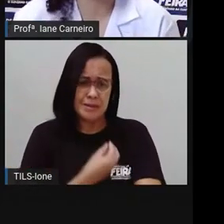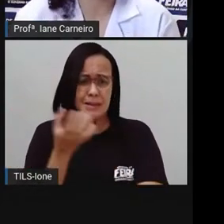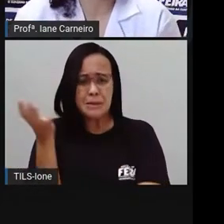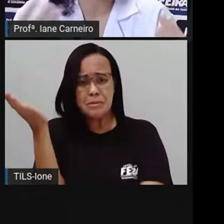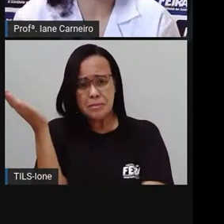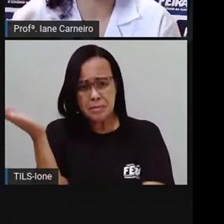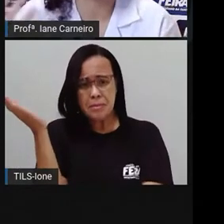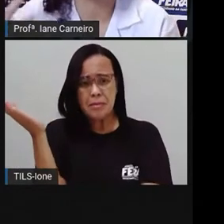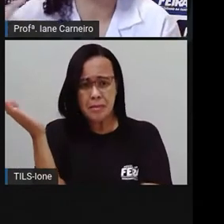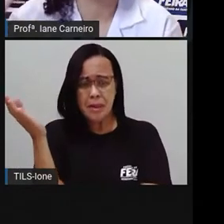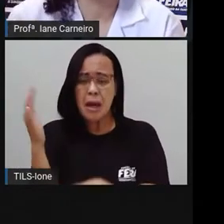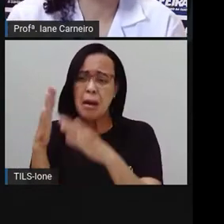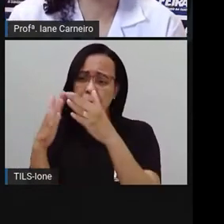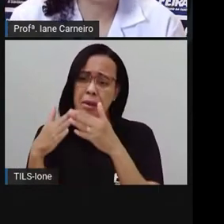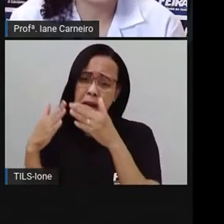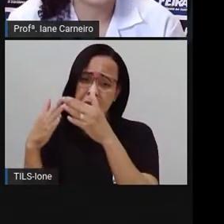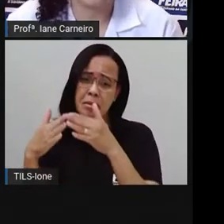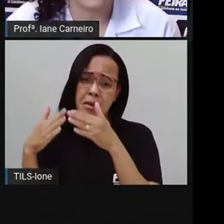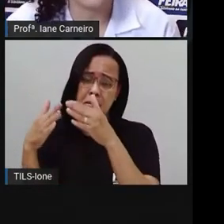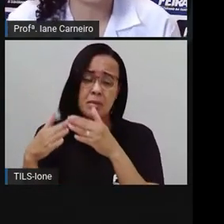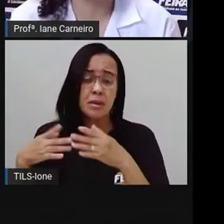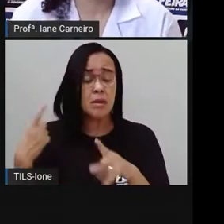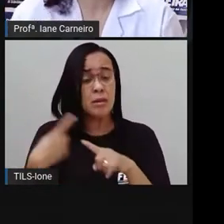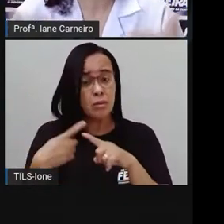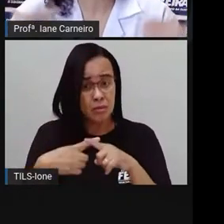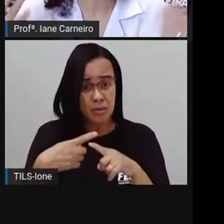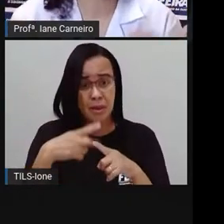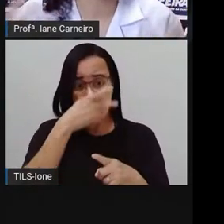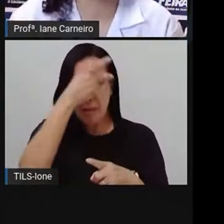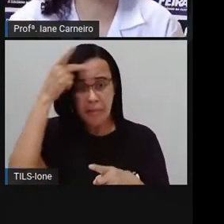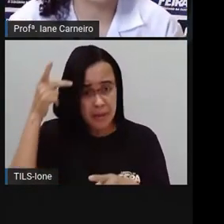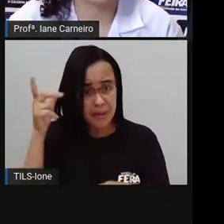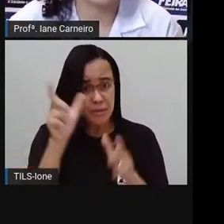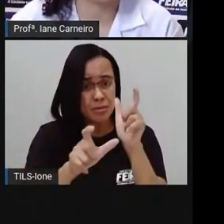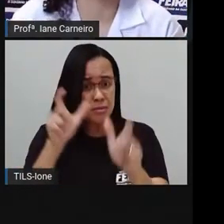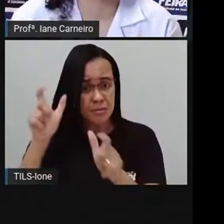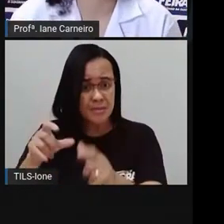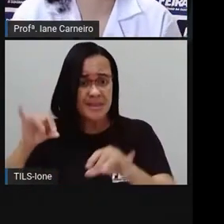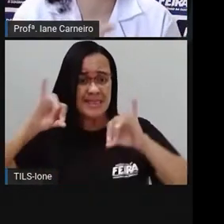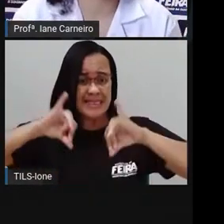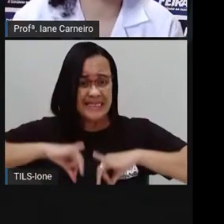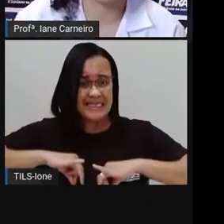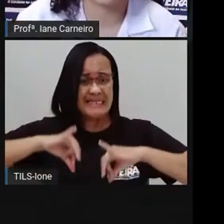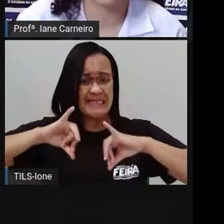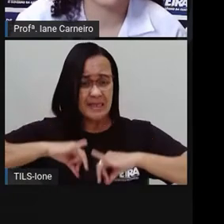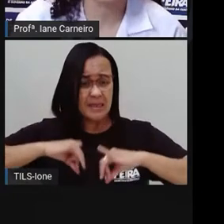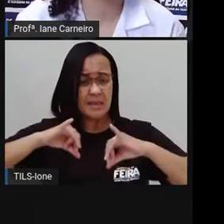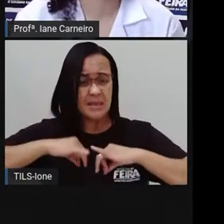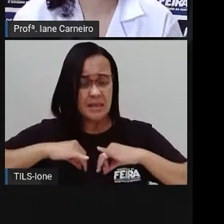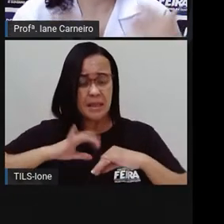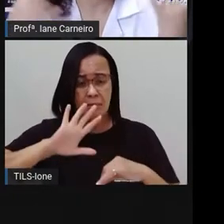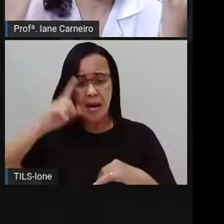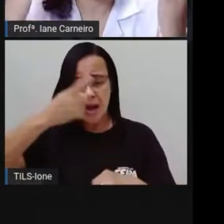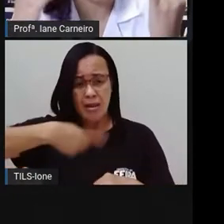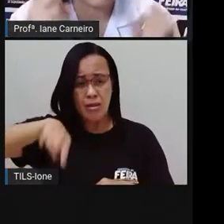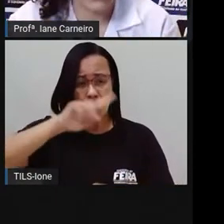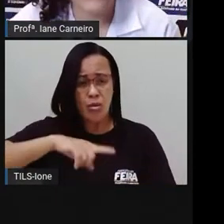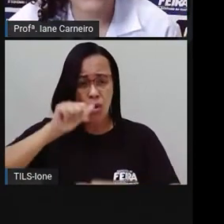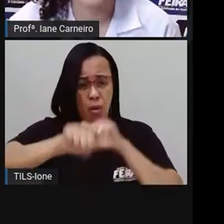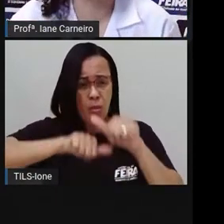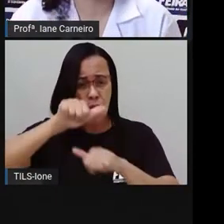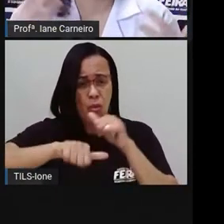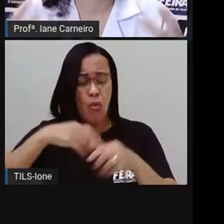triste, né? Porque essas pessoas estão em sofrimento. E o que é que nós podemos fazer para mudar essa situação, né? A Pro